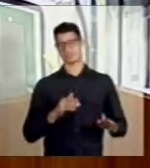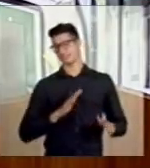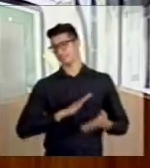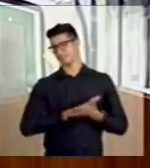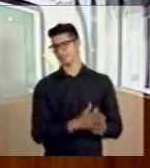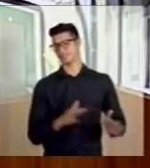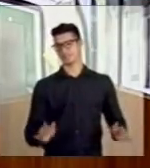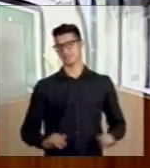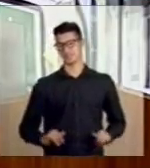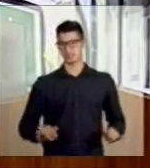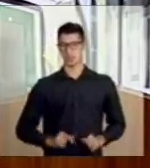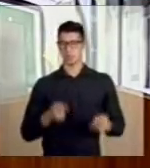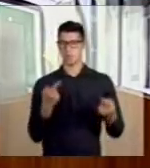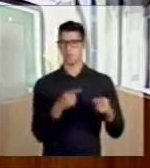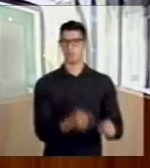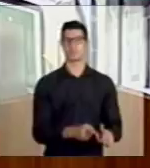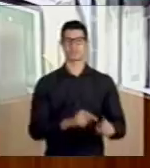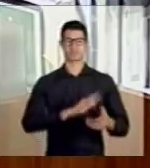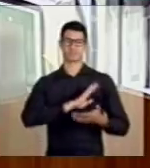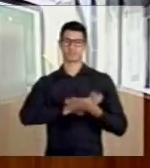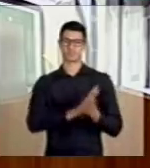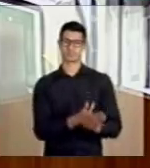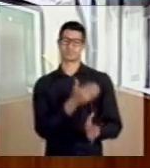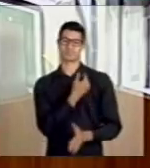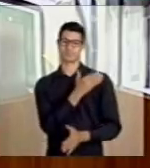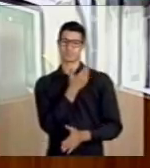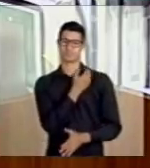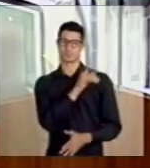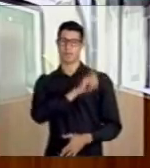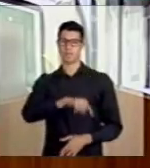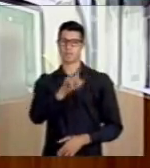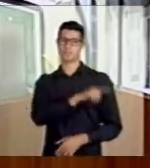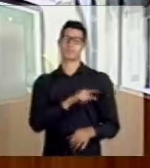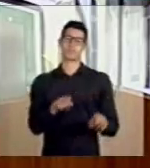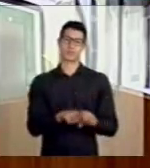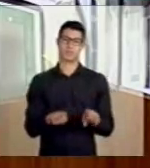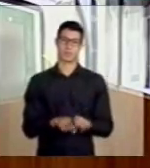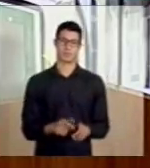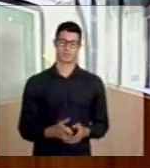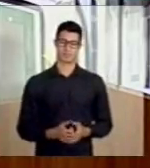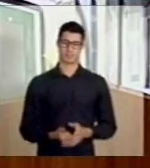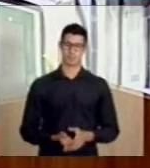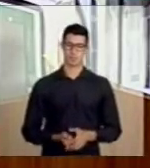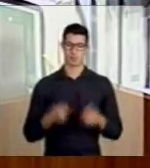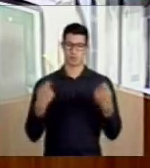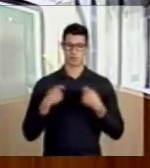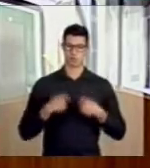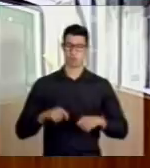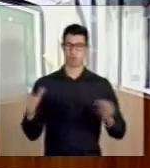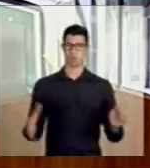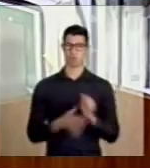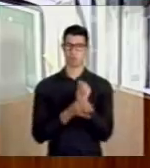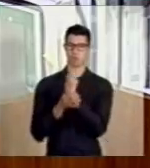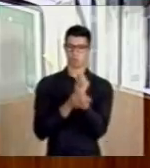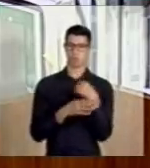intolerância, de perseguição, de discriminação e de exclusão. A necessidade de assegurar-se